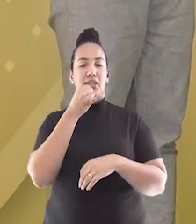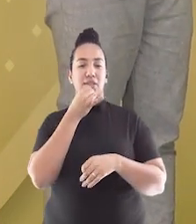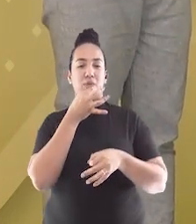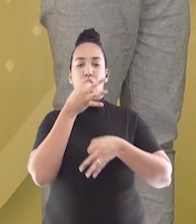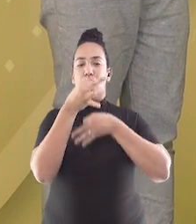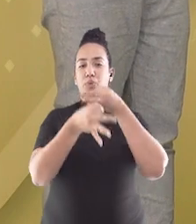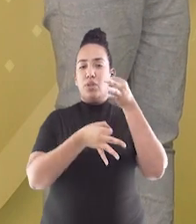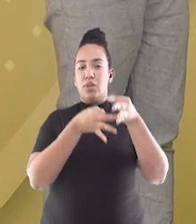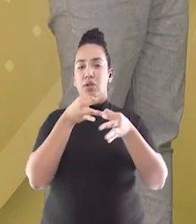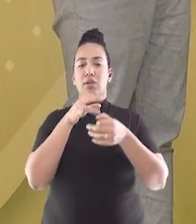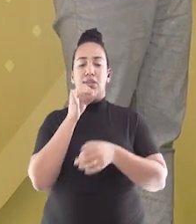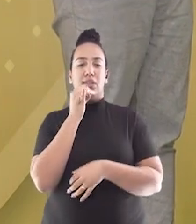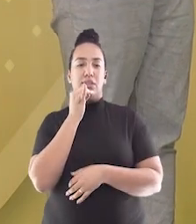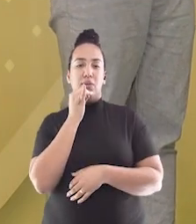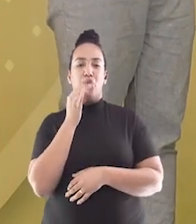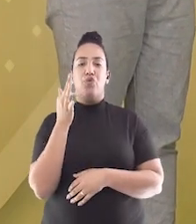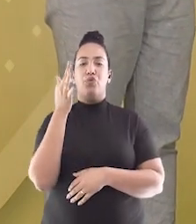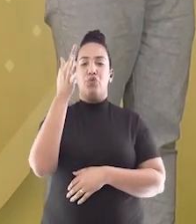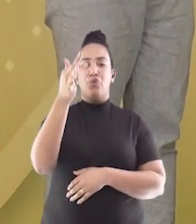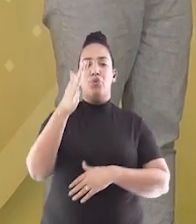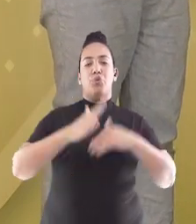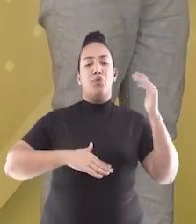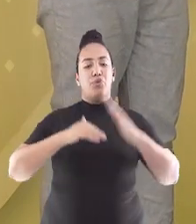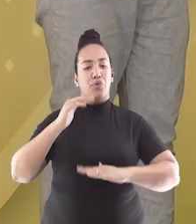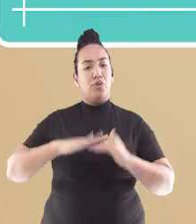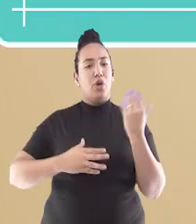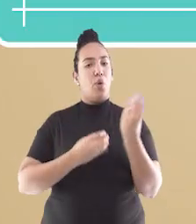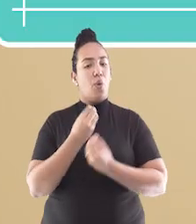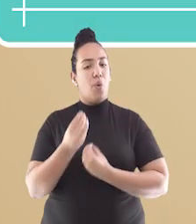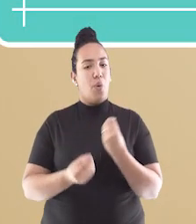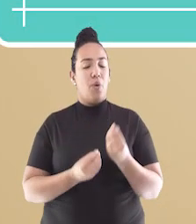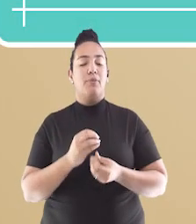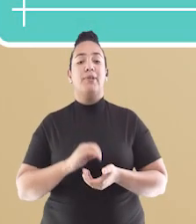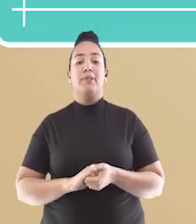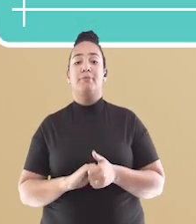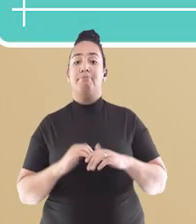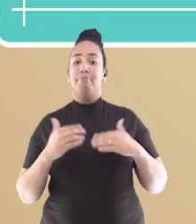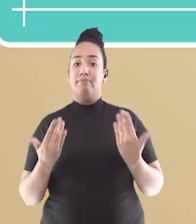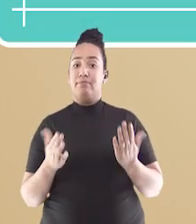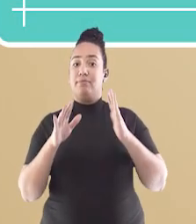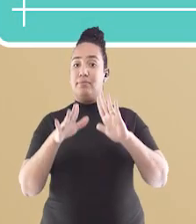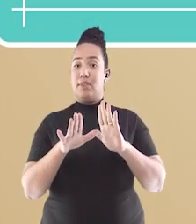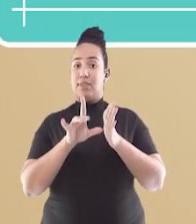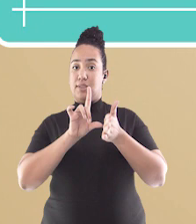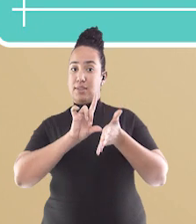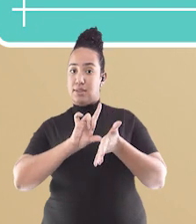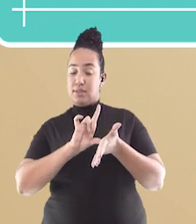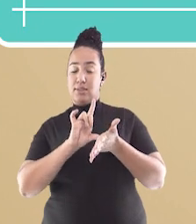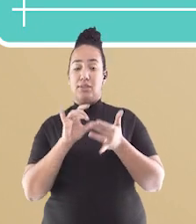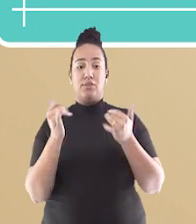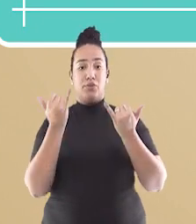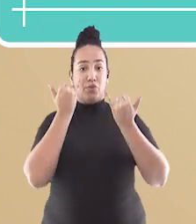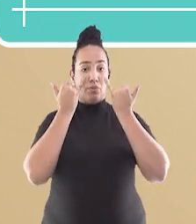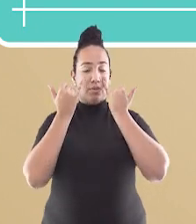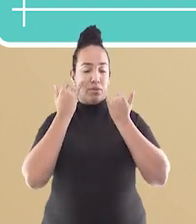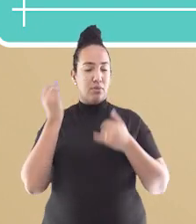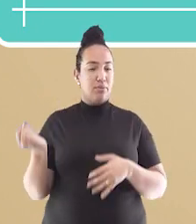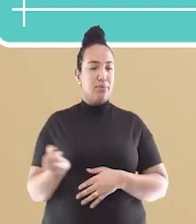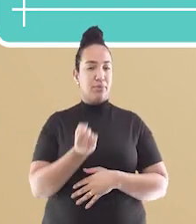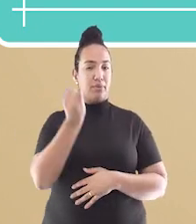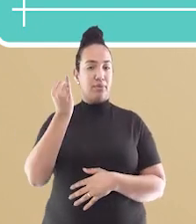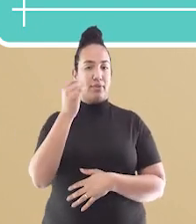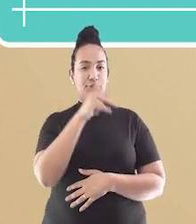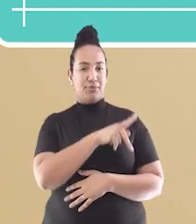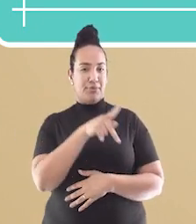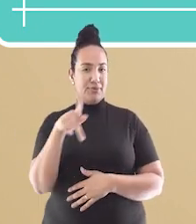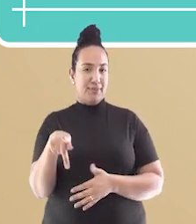deles sobre o que eles pensam sobre o futuro profissional e acadêmico deles. Mas, antes da gente começar, vamos passar um recado muito